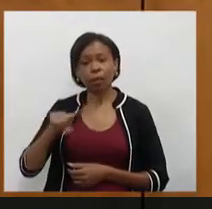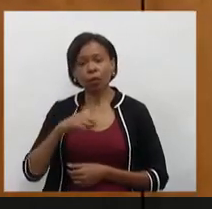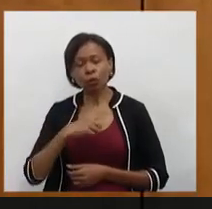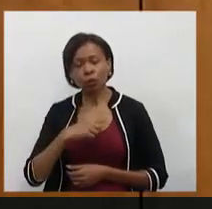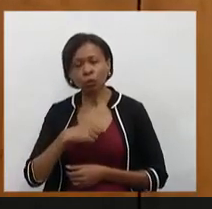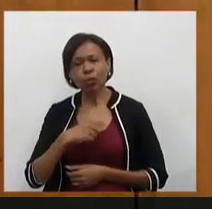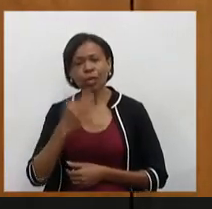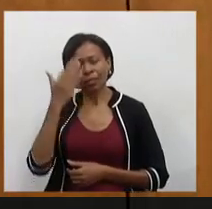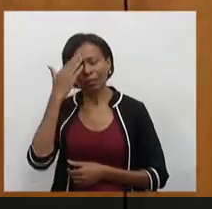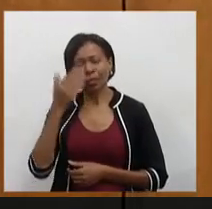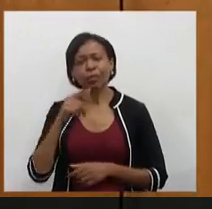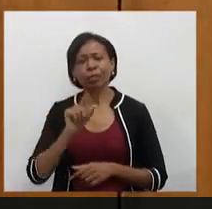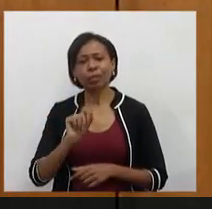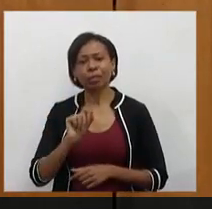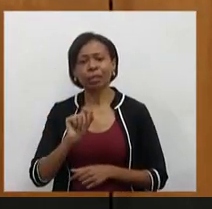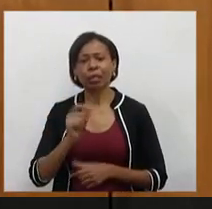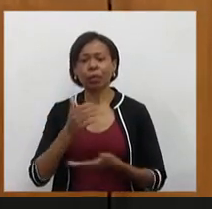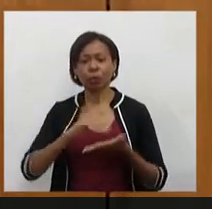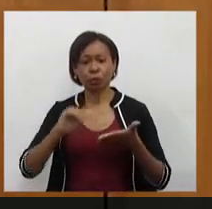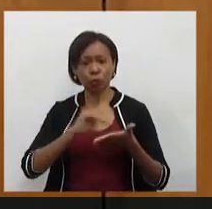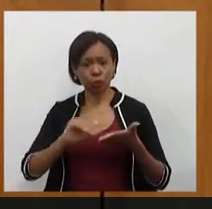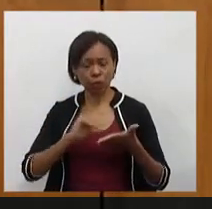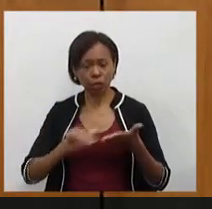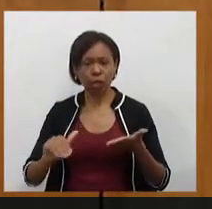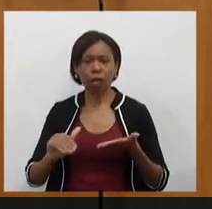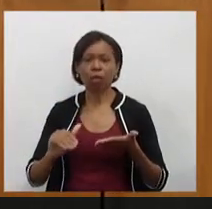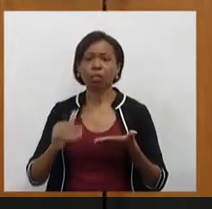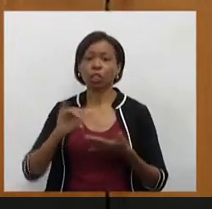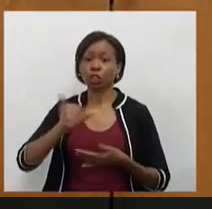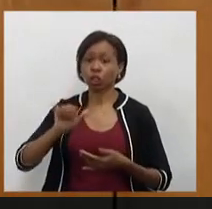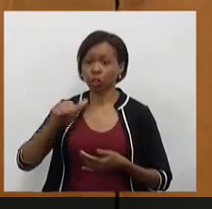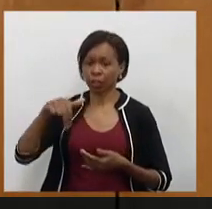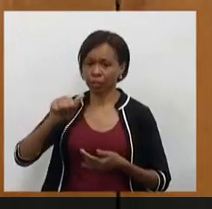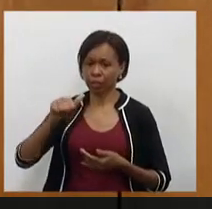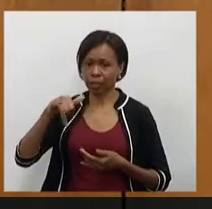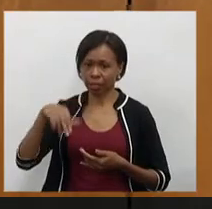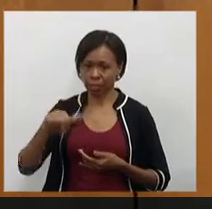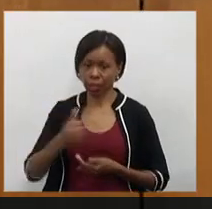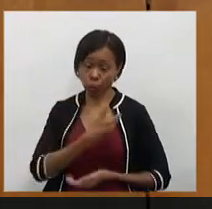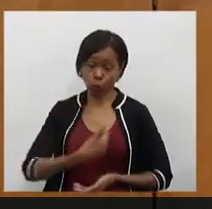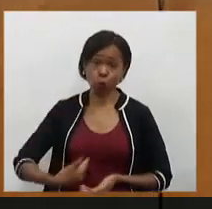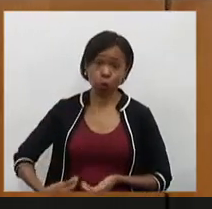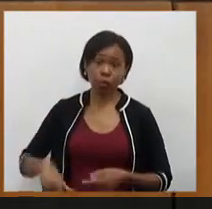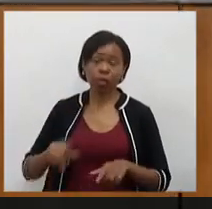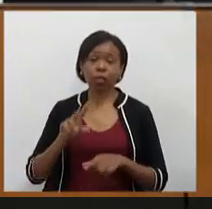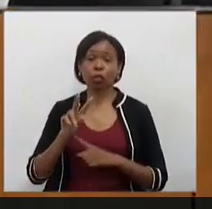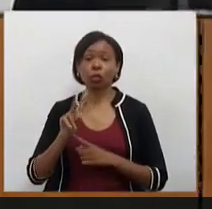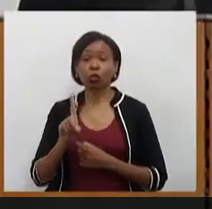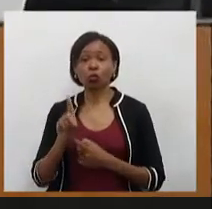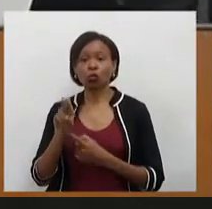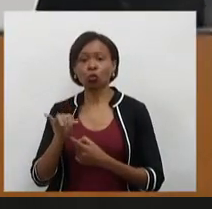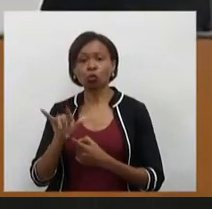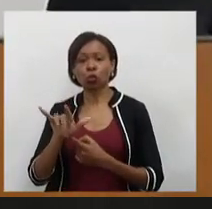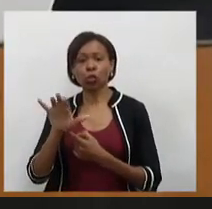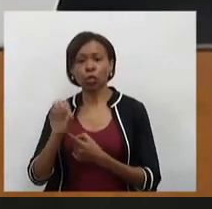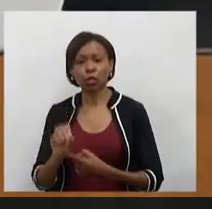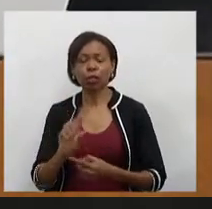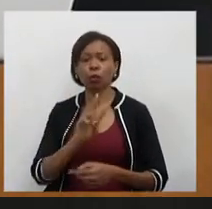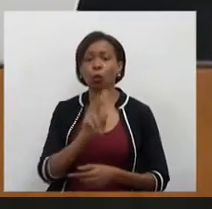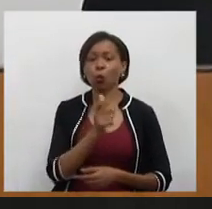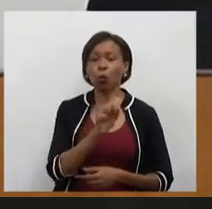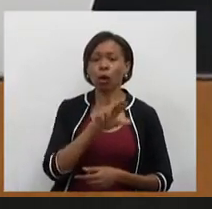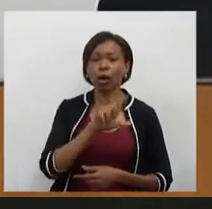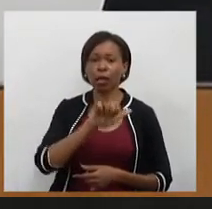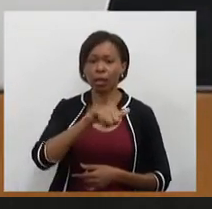estadual, tanto a nossa subsecretária Janaína, o subsecretário Duílio, todos aqueles que tiveram aqui, o Arlen, né, nosso